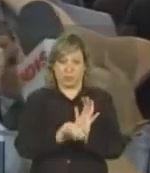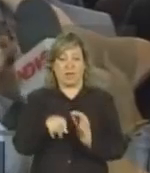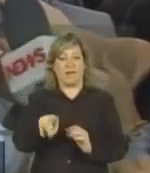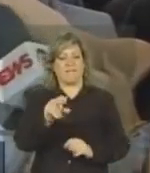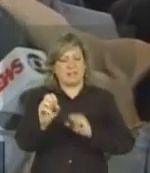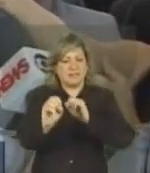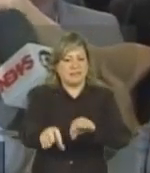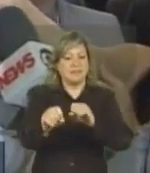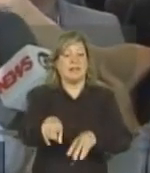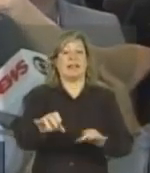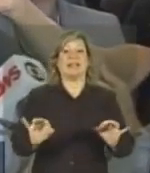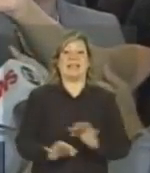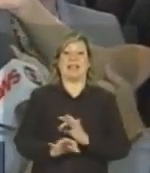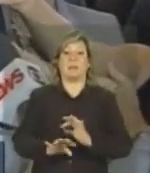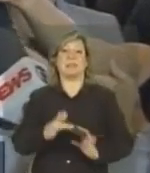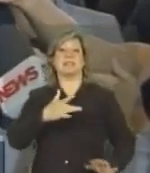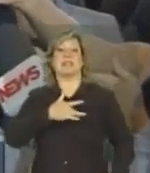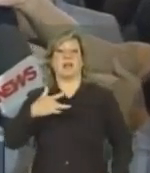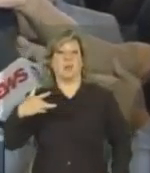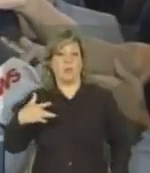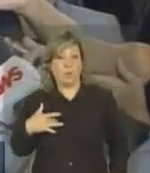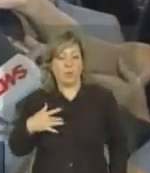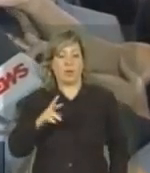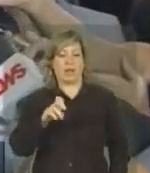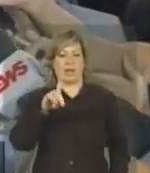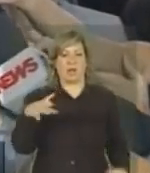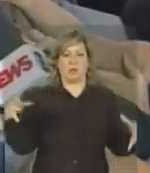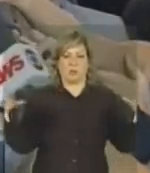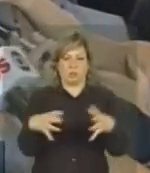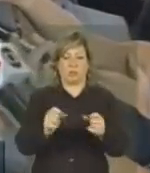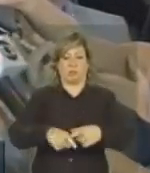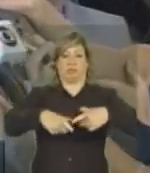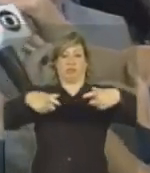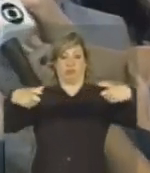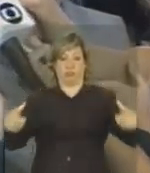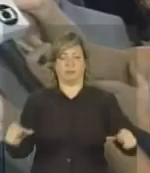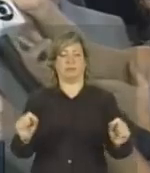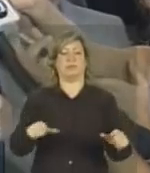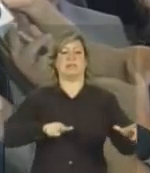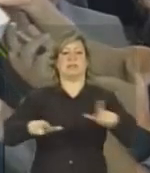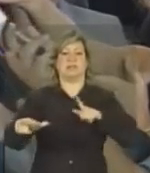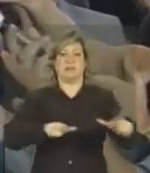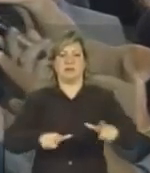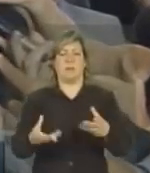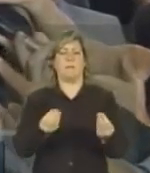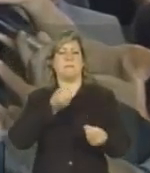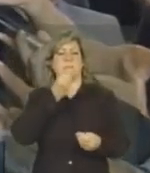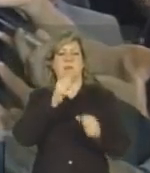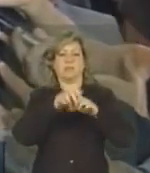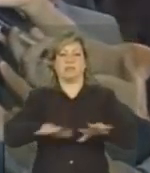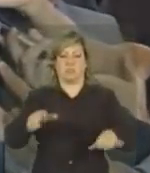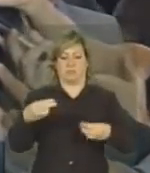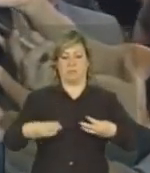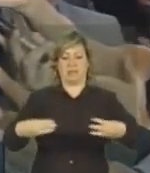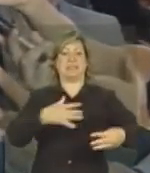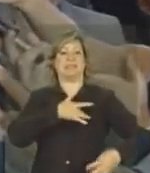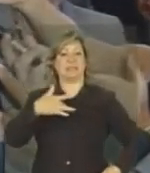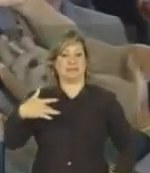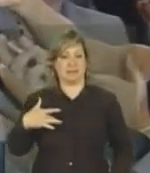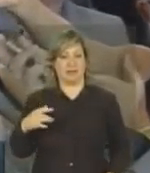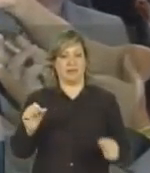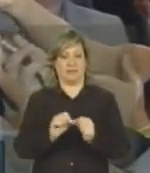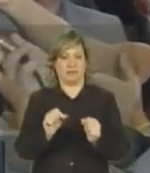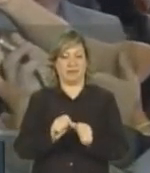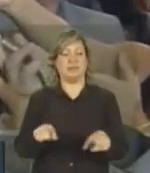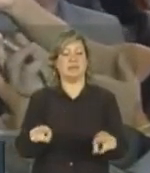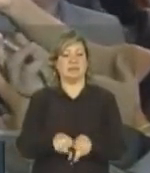a tratamentos de saúde por uma rede que vai ser ampliada, por um serviço que foram muito bem descritos pelo Ministério da Saúde e que